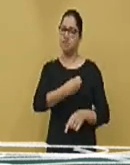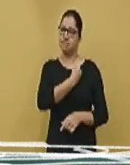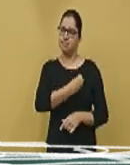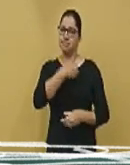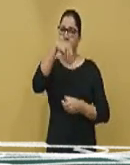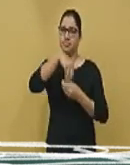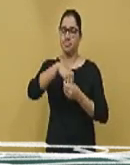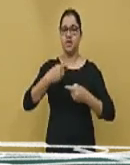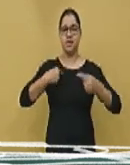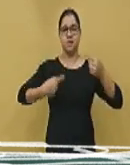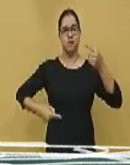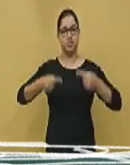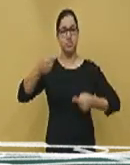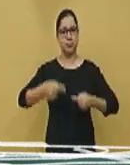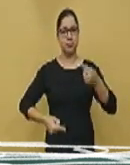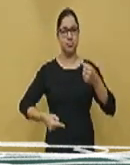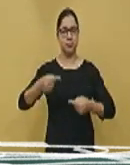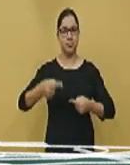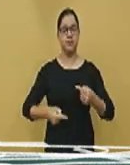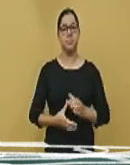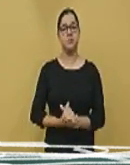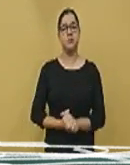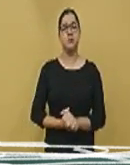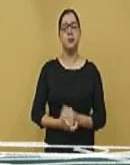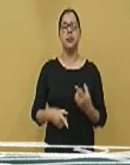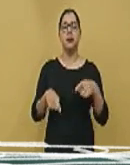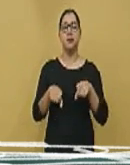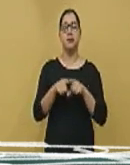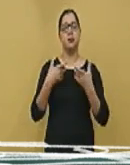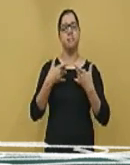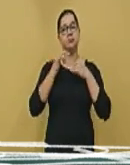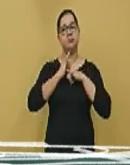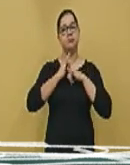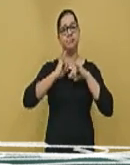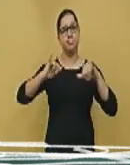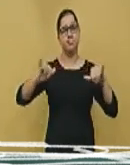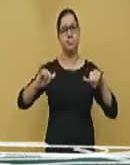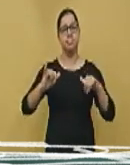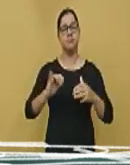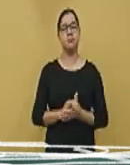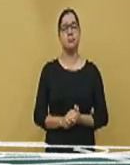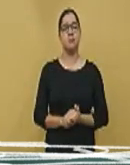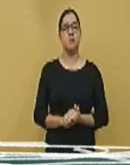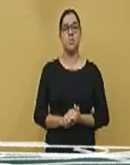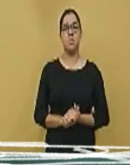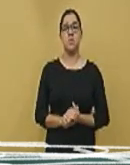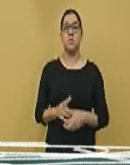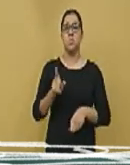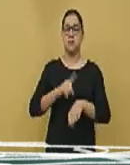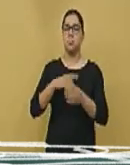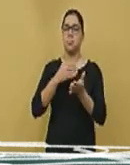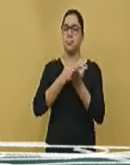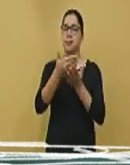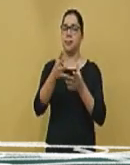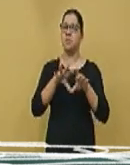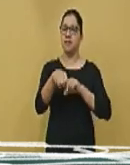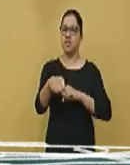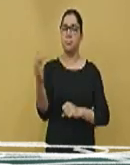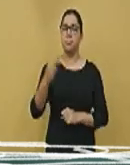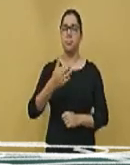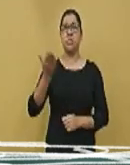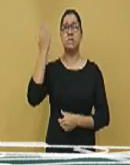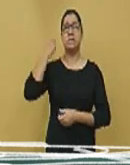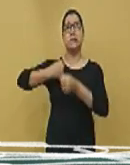nessa discussão. E eu gostaria de dizer que, quando eu fazia a graduação, lá há quase 20